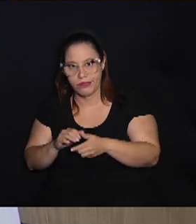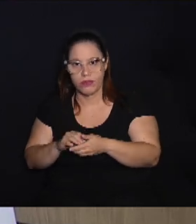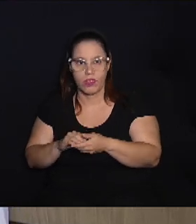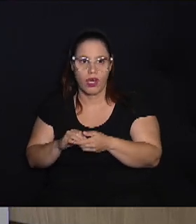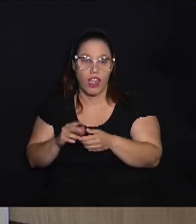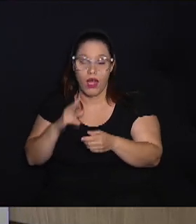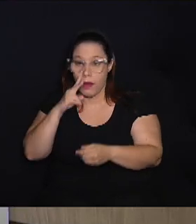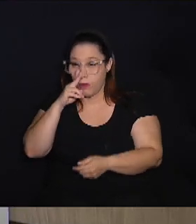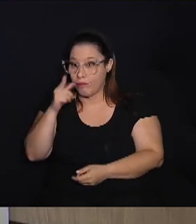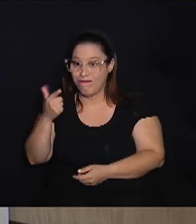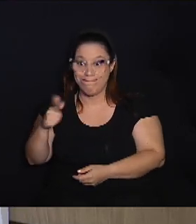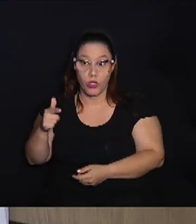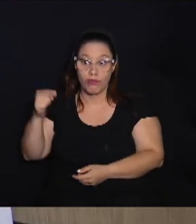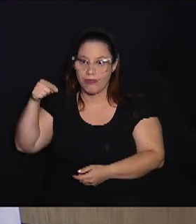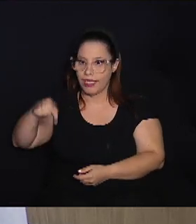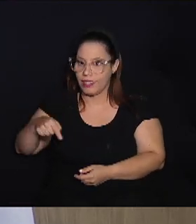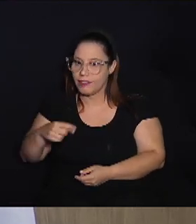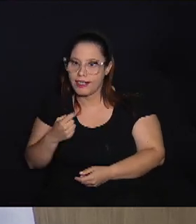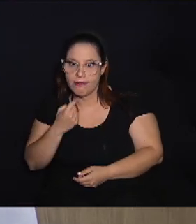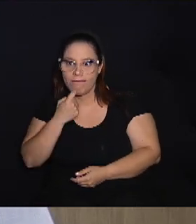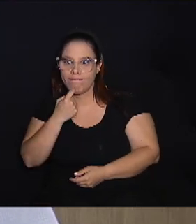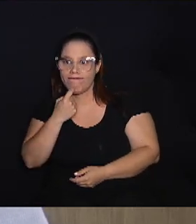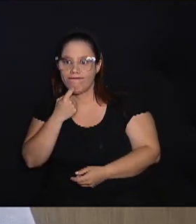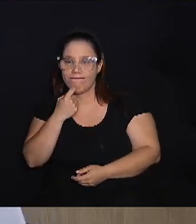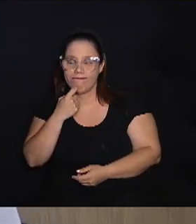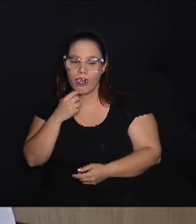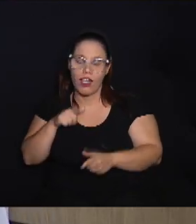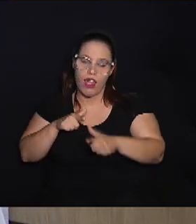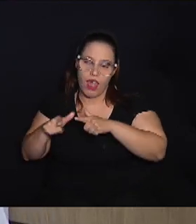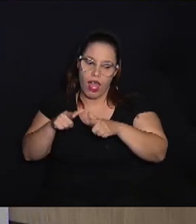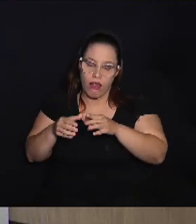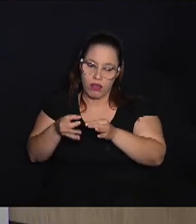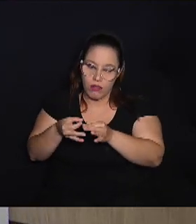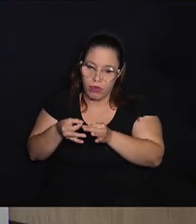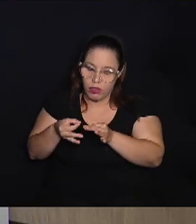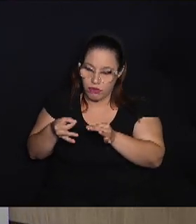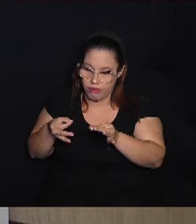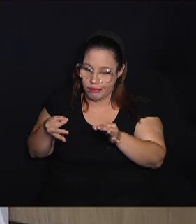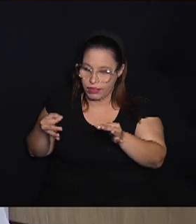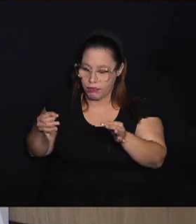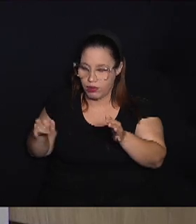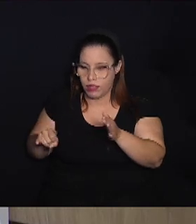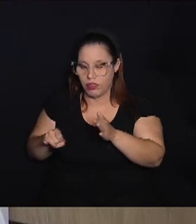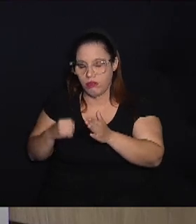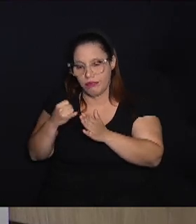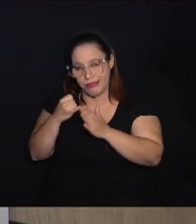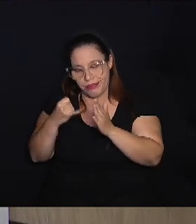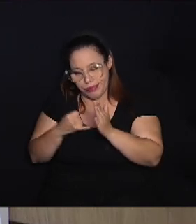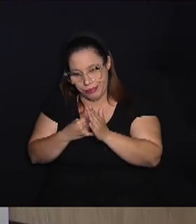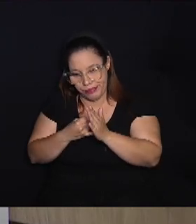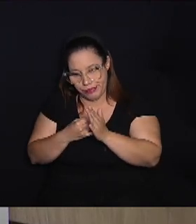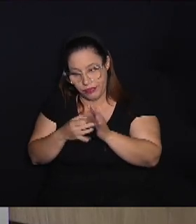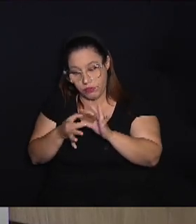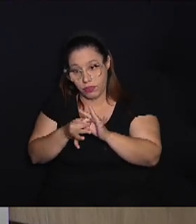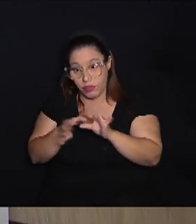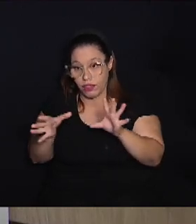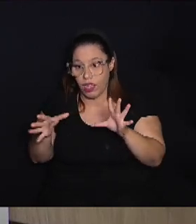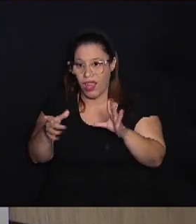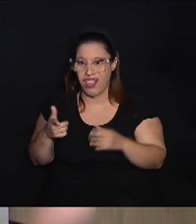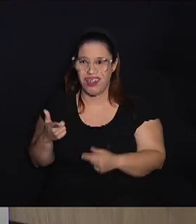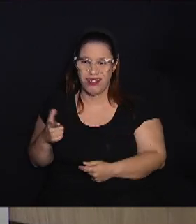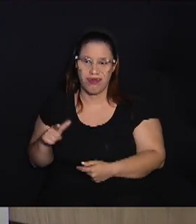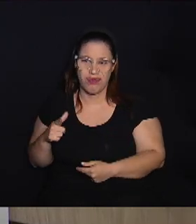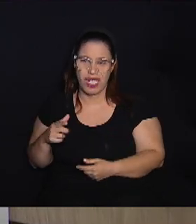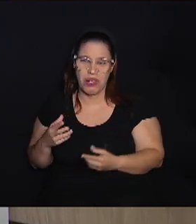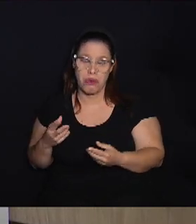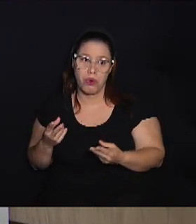existe em Campinas, é feito um trabalho isolado de algumas entidades e de forma desconecta ela não dá o mesmo resultado. Então